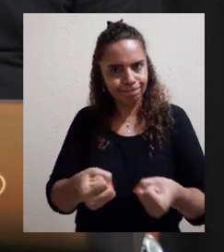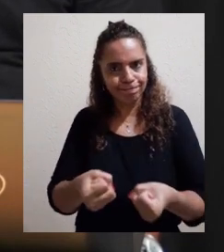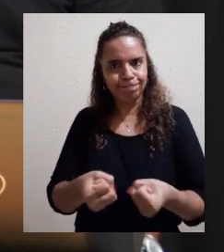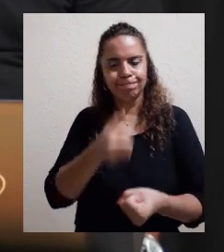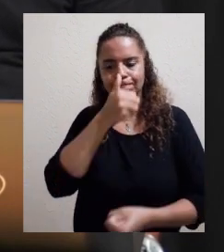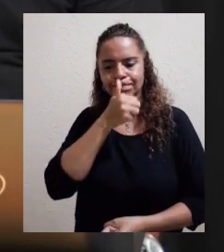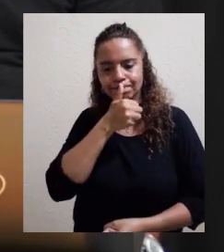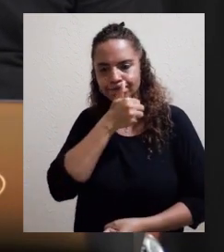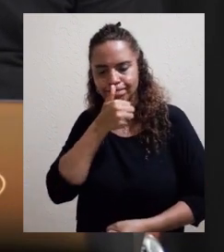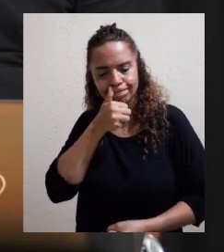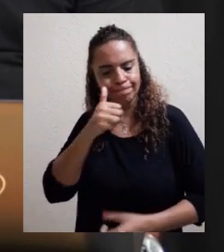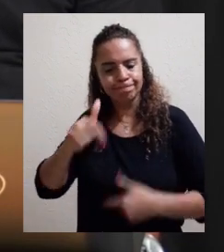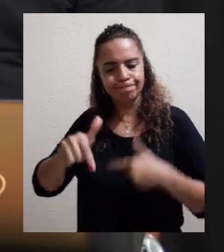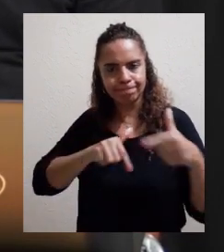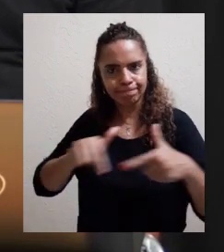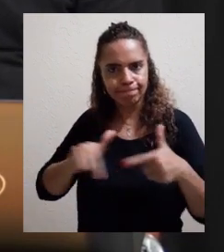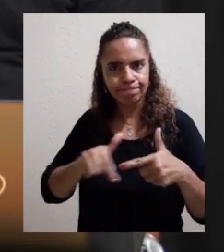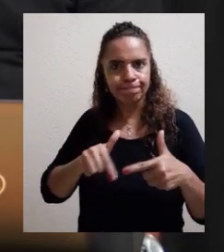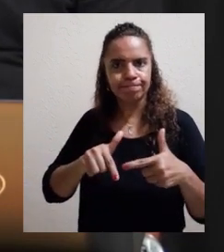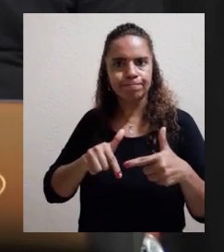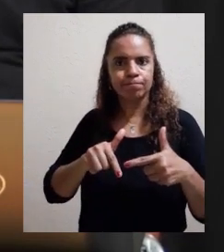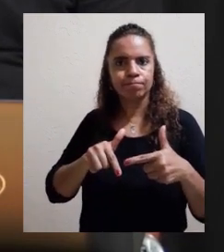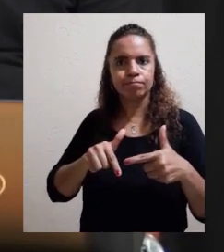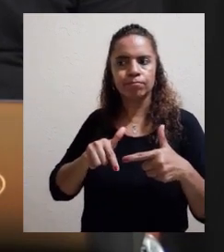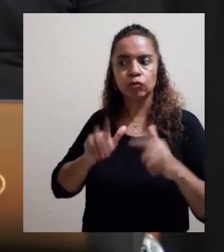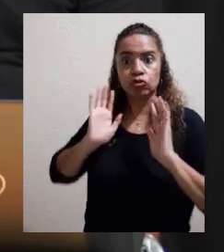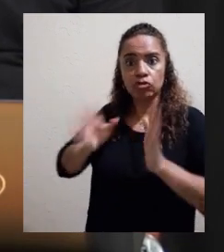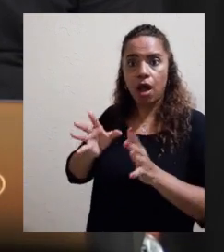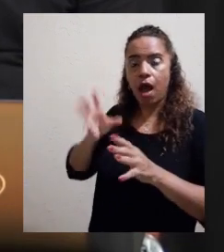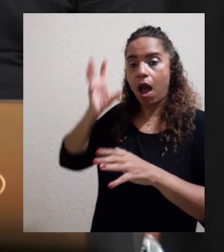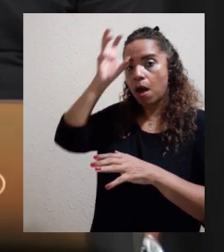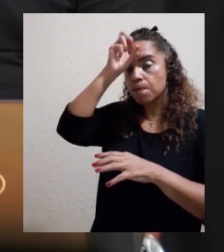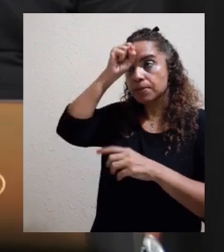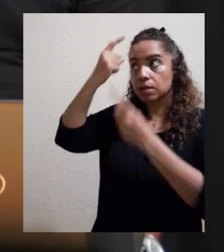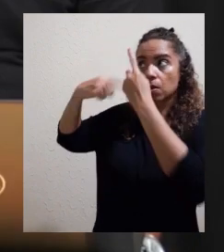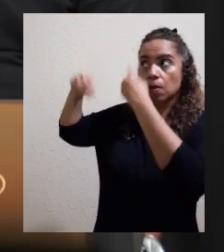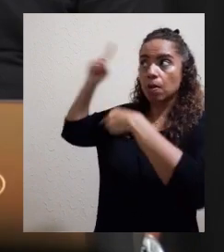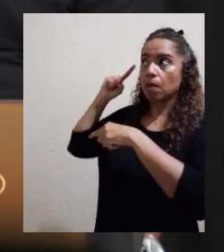fazermos o nosso melhor, fazermos o que aprendemos a fazer nas nossas faculdades,